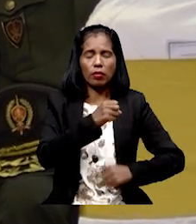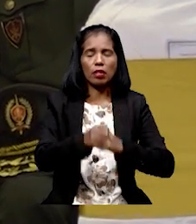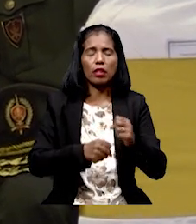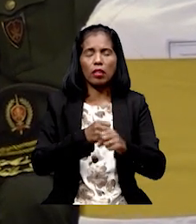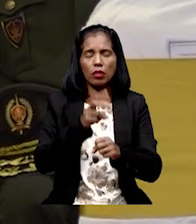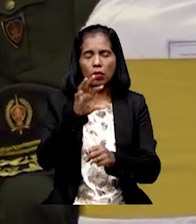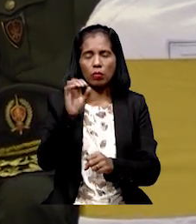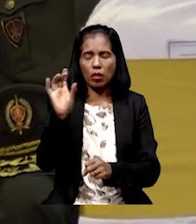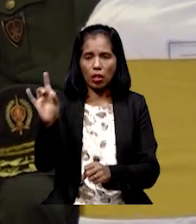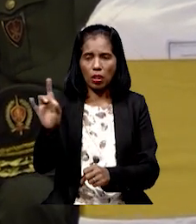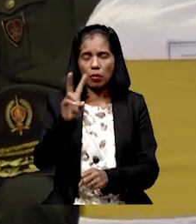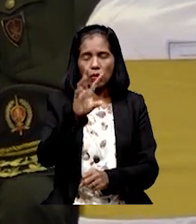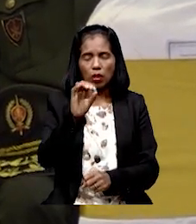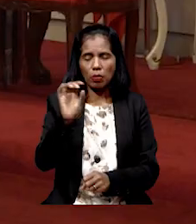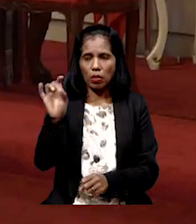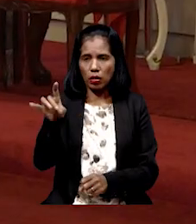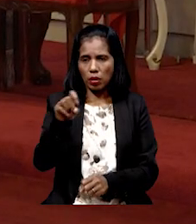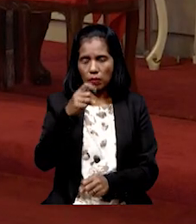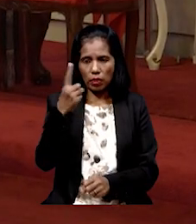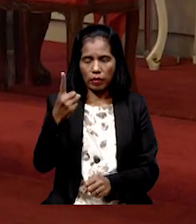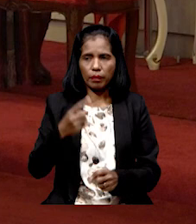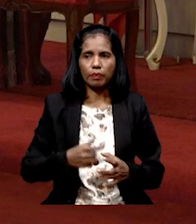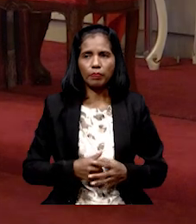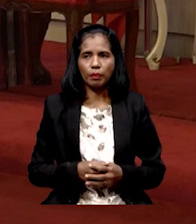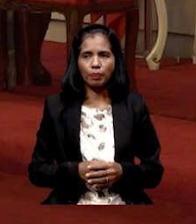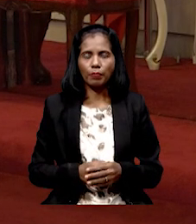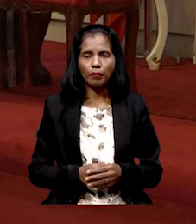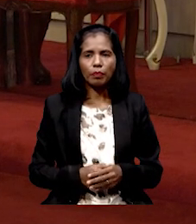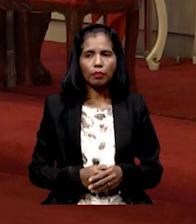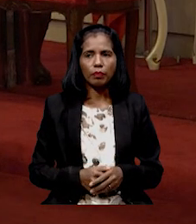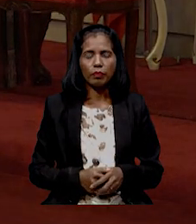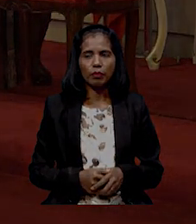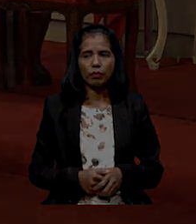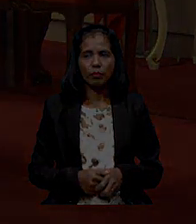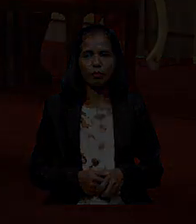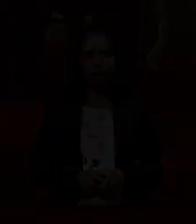Torin Rua Sanunusing Ida. Napalan Sever, bem-vindo a Ximenes, GMN.